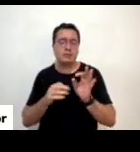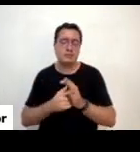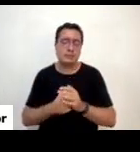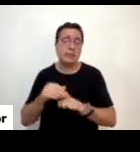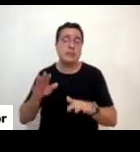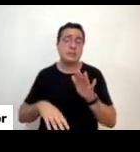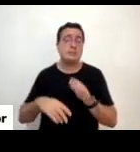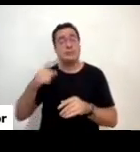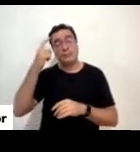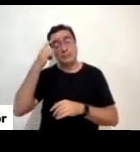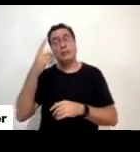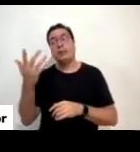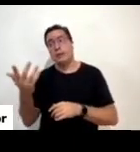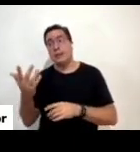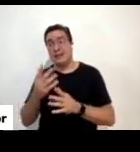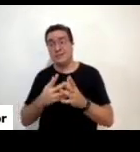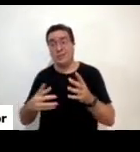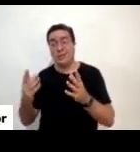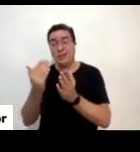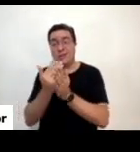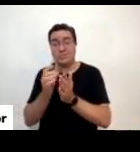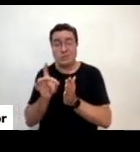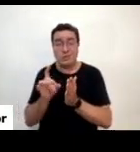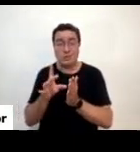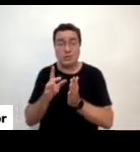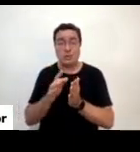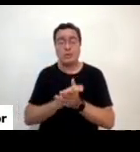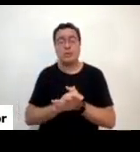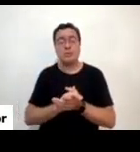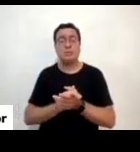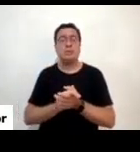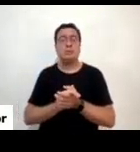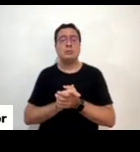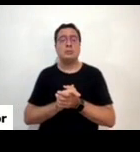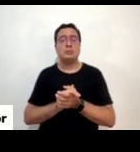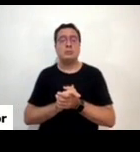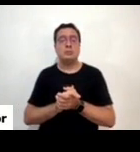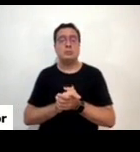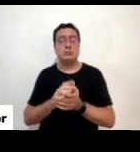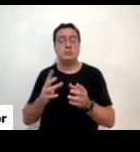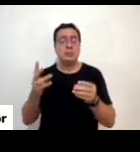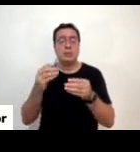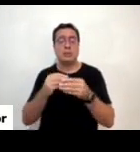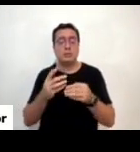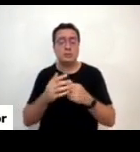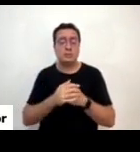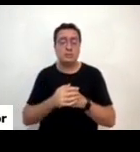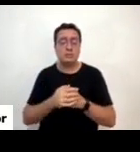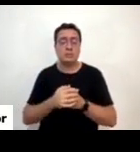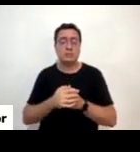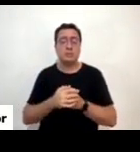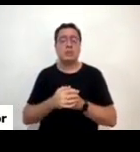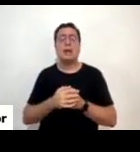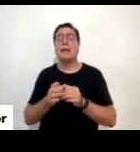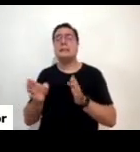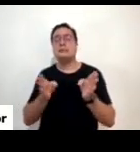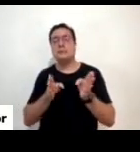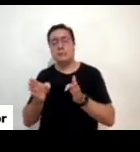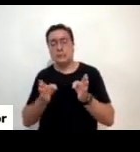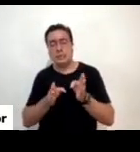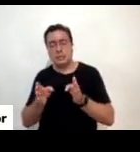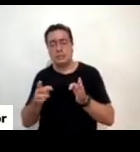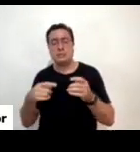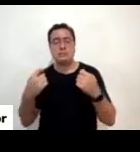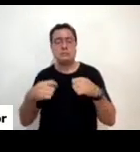gente até pensa, é adicional? Então, ok, tem coisas mais prioritárias para colocar. A acessibilidade ela tem que ser